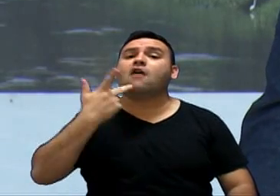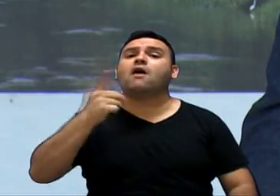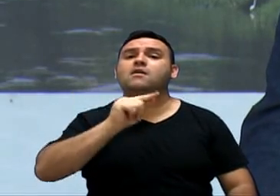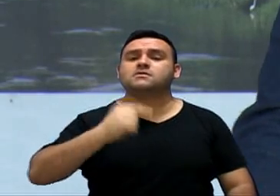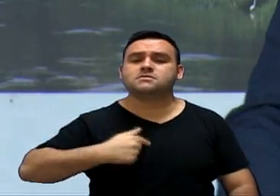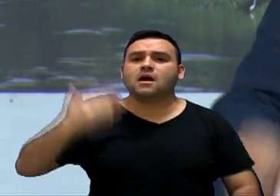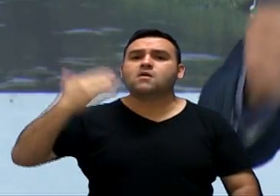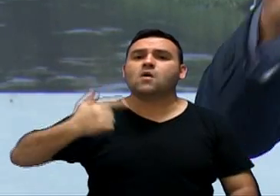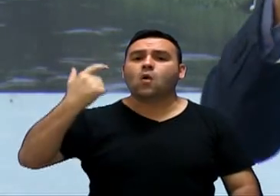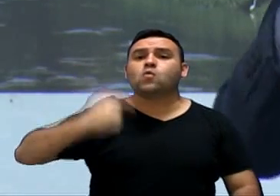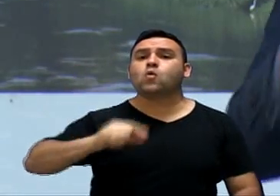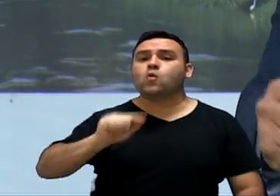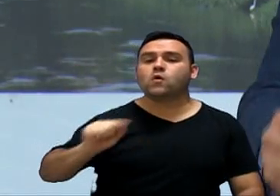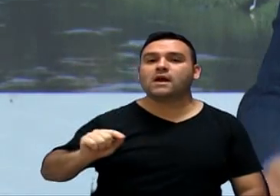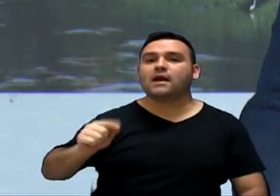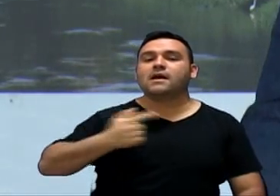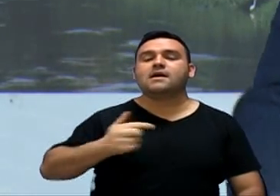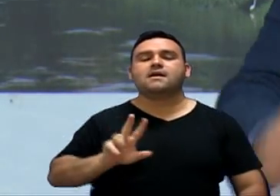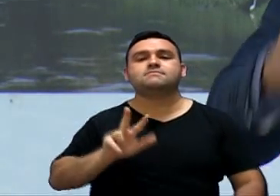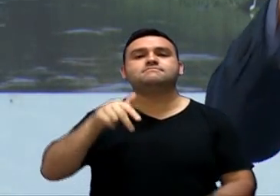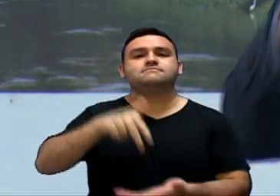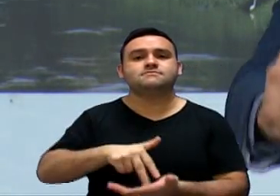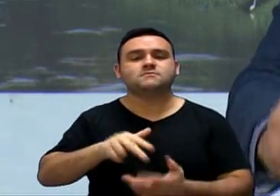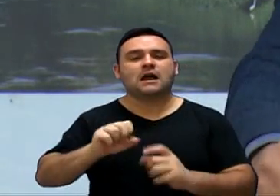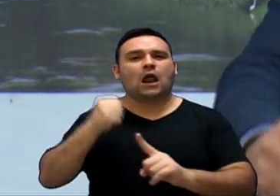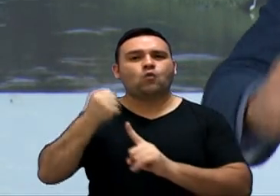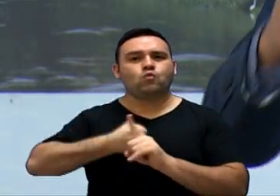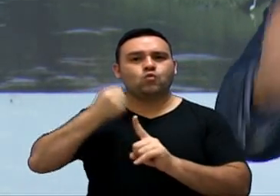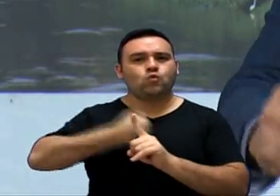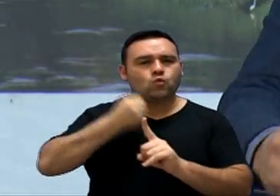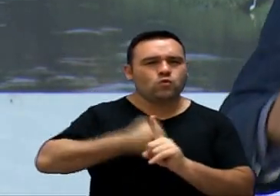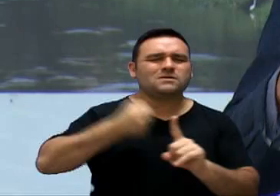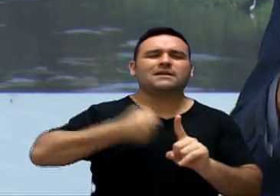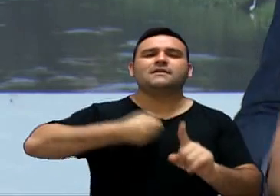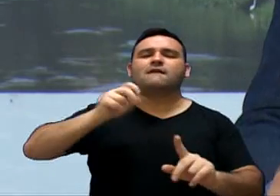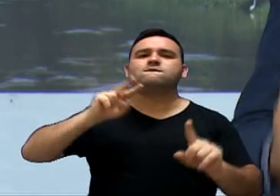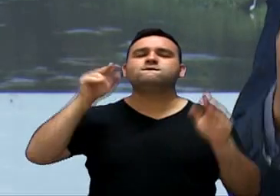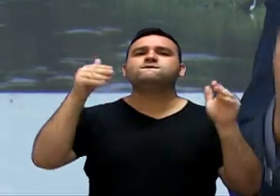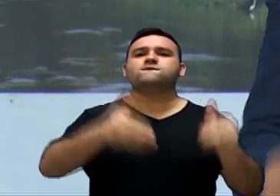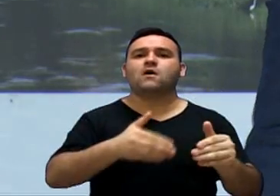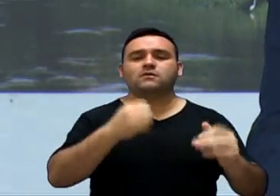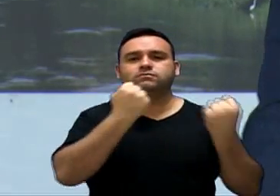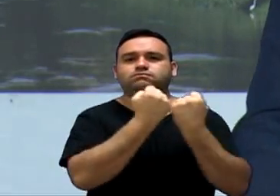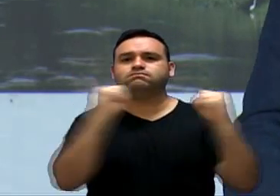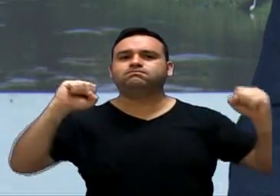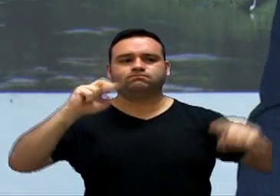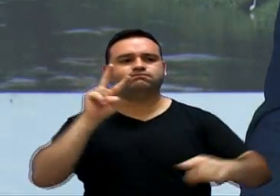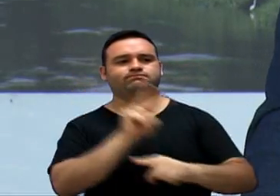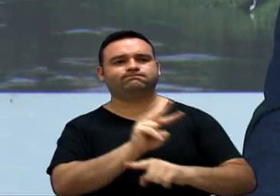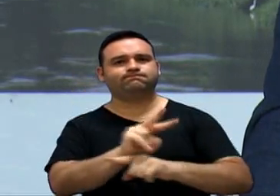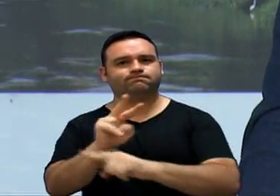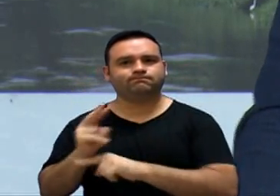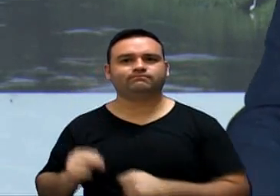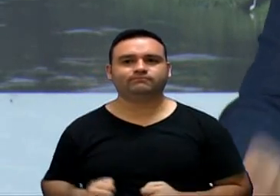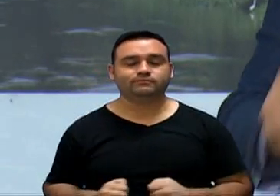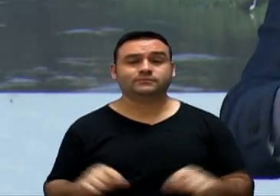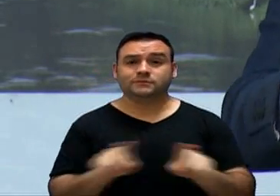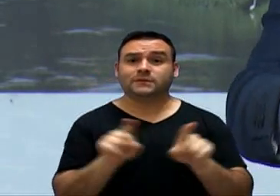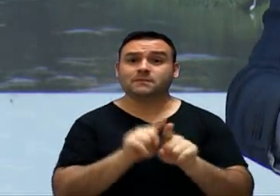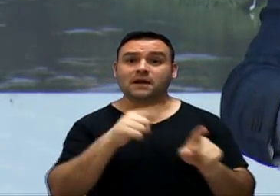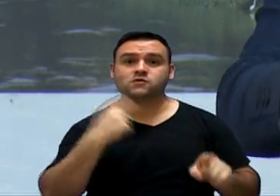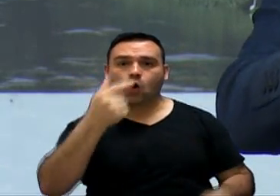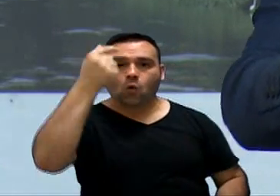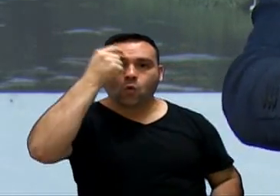como um agente que luta e visa resguardar a liberdade e que as